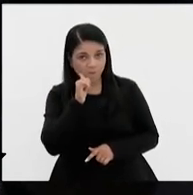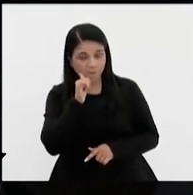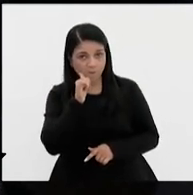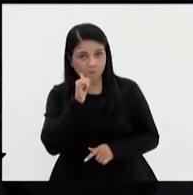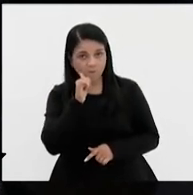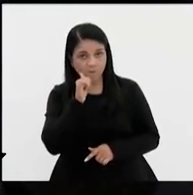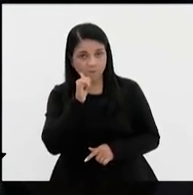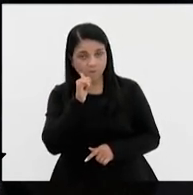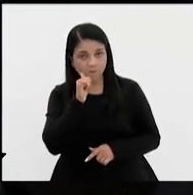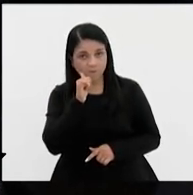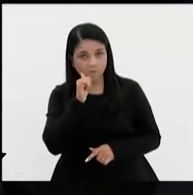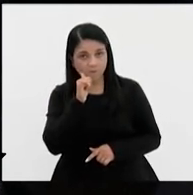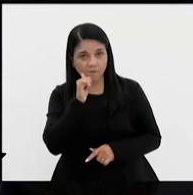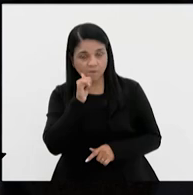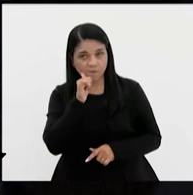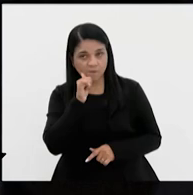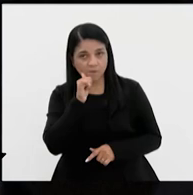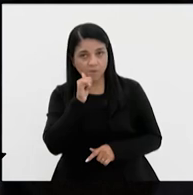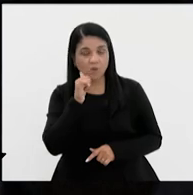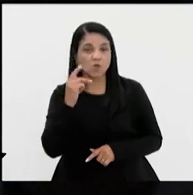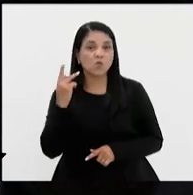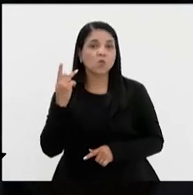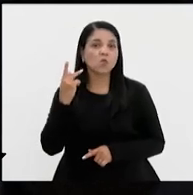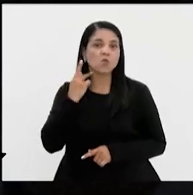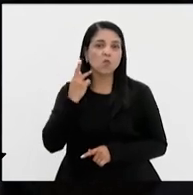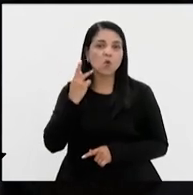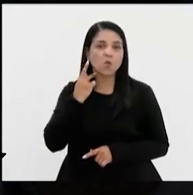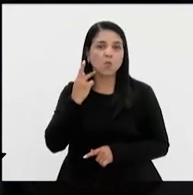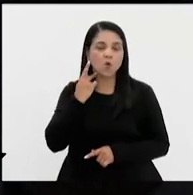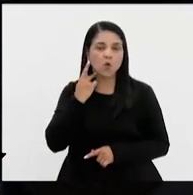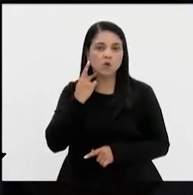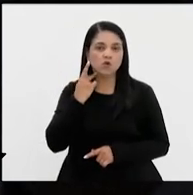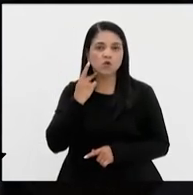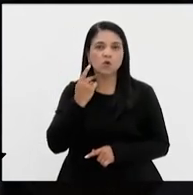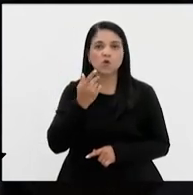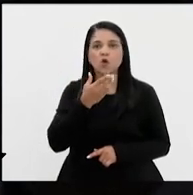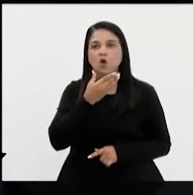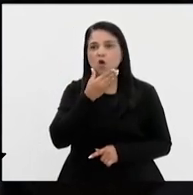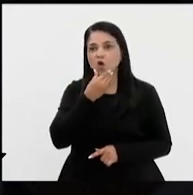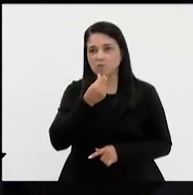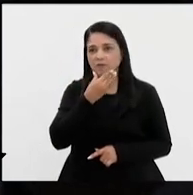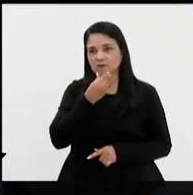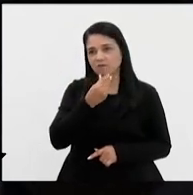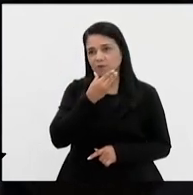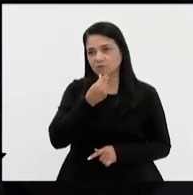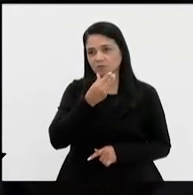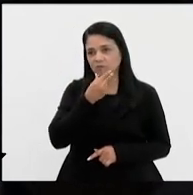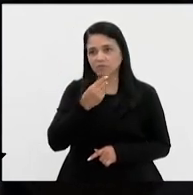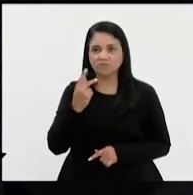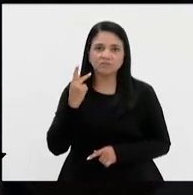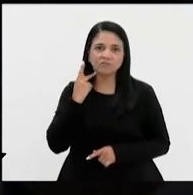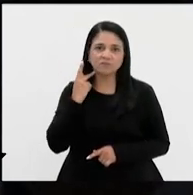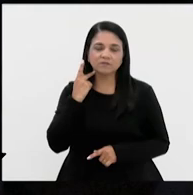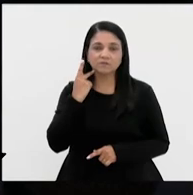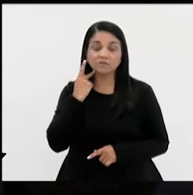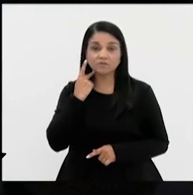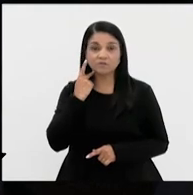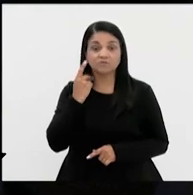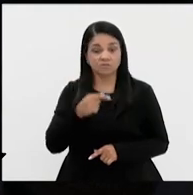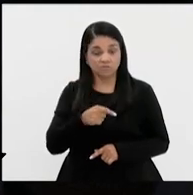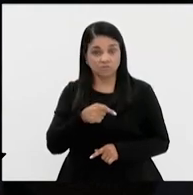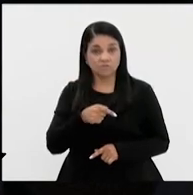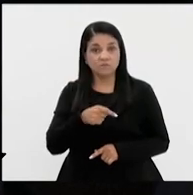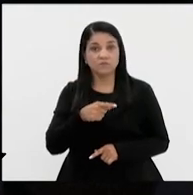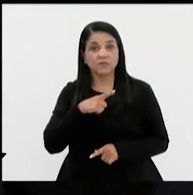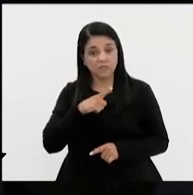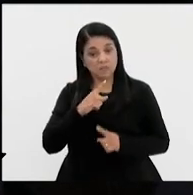tiver o hormônio masculino em grande volume, ela tem uma